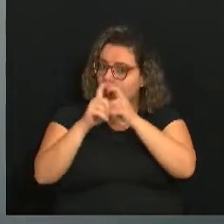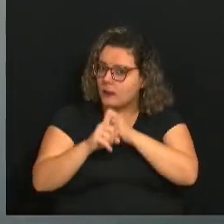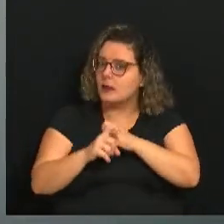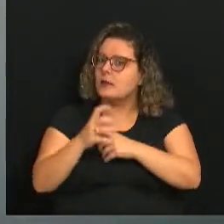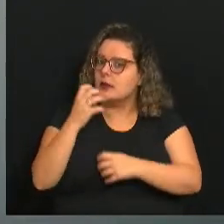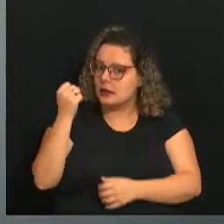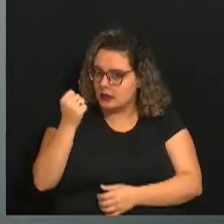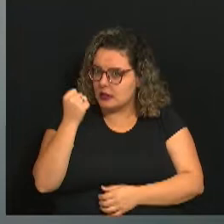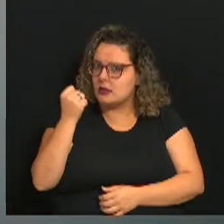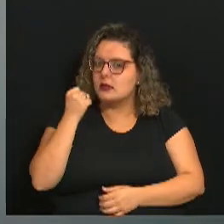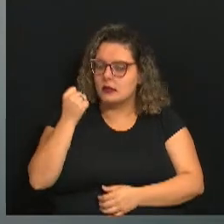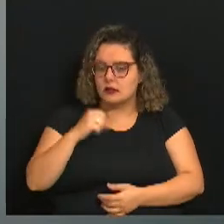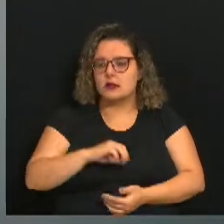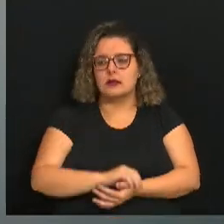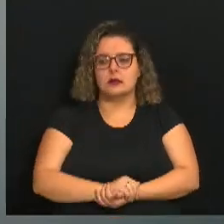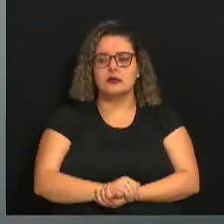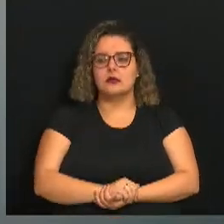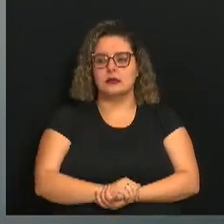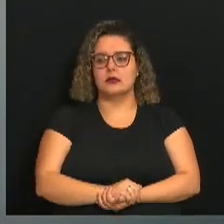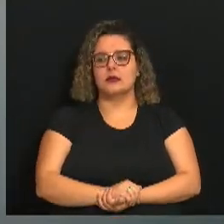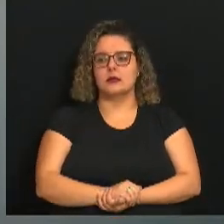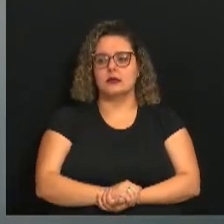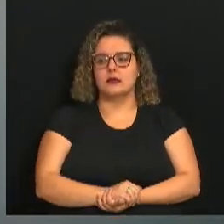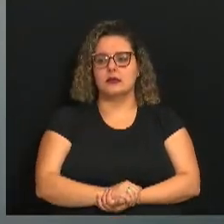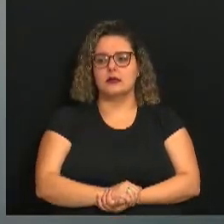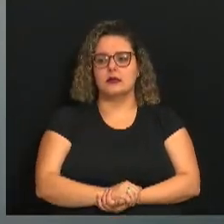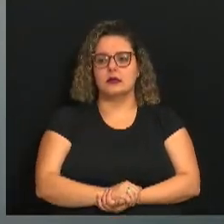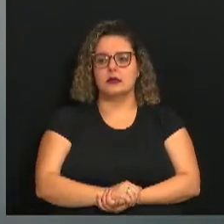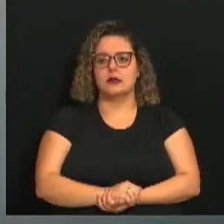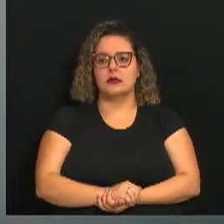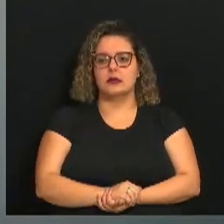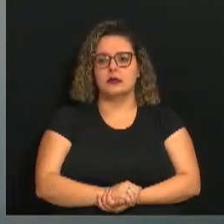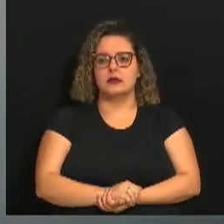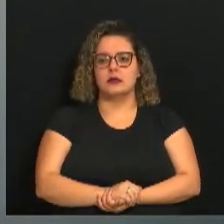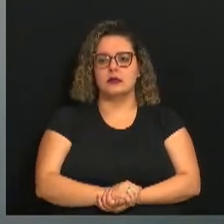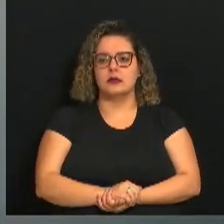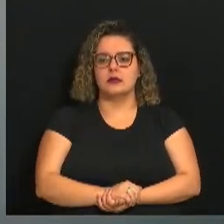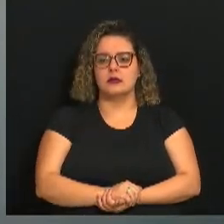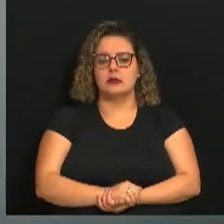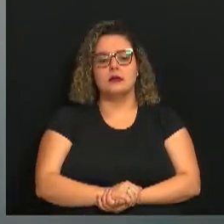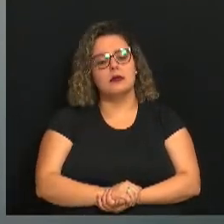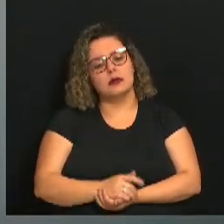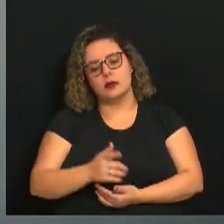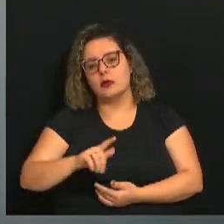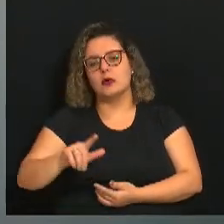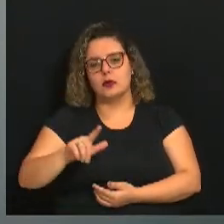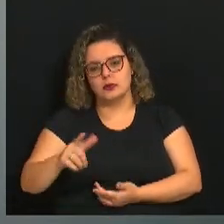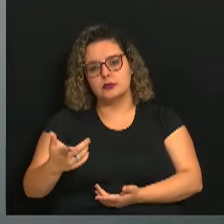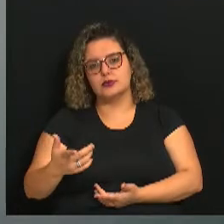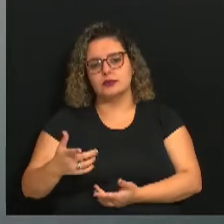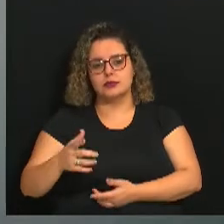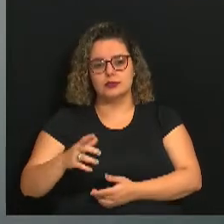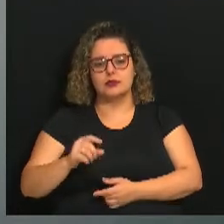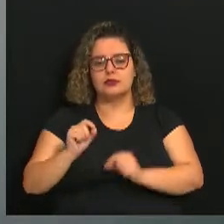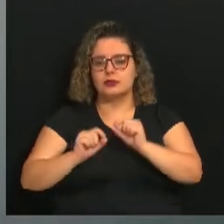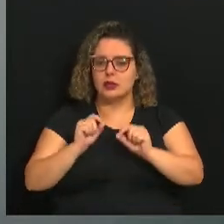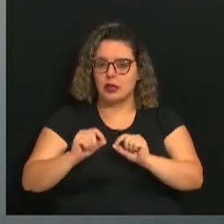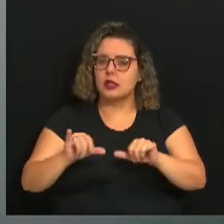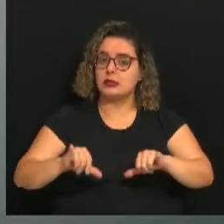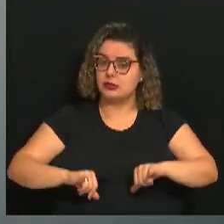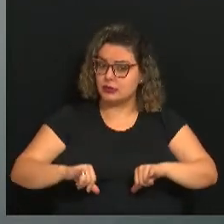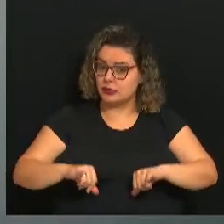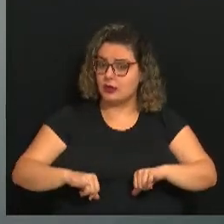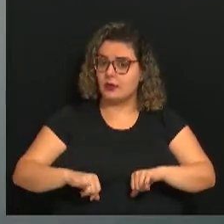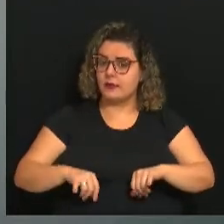algum rompimento, alguma dificuldade, acaba que realmente a população é penalizada com o serviço sendo de alguma